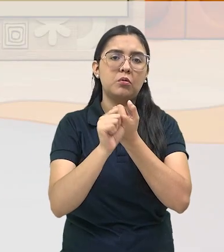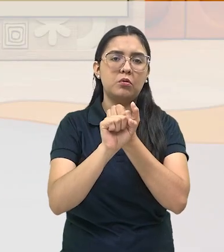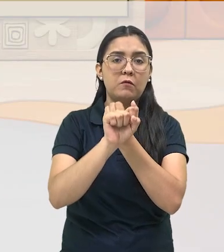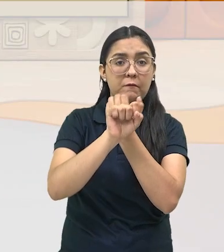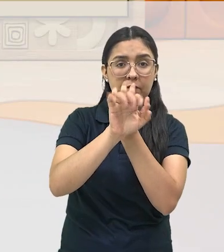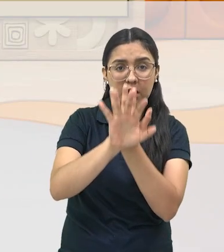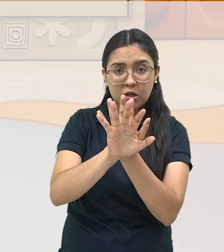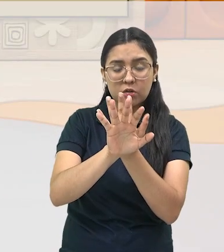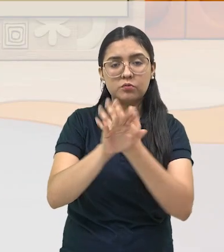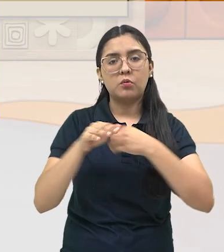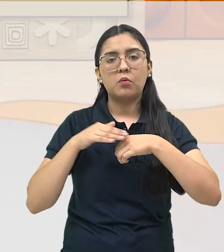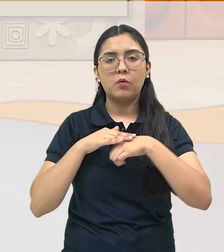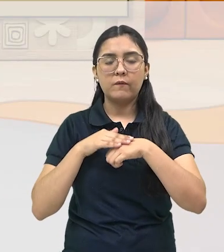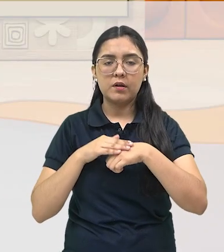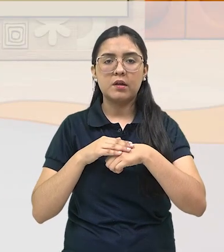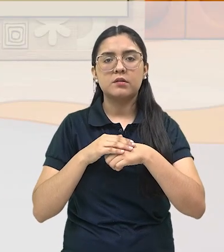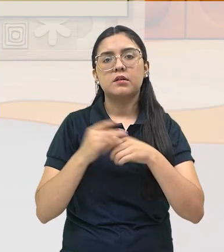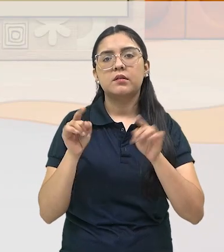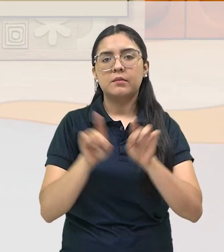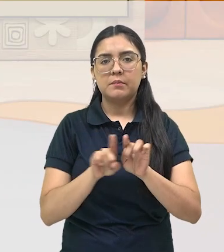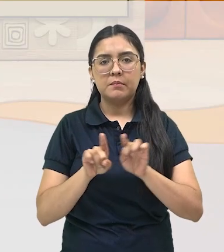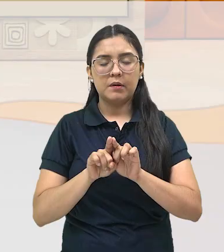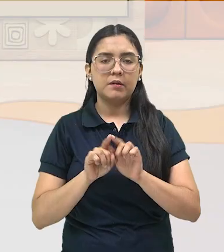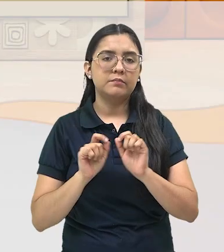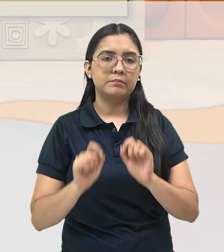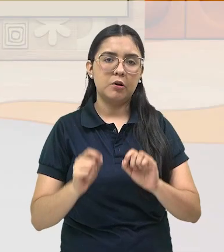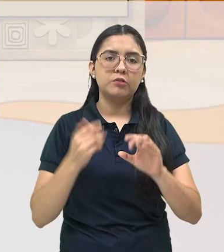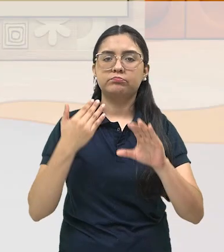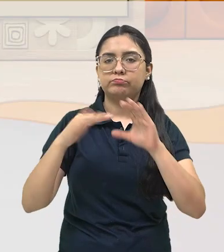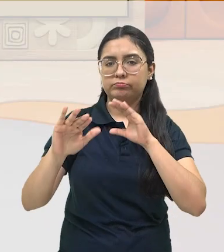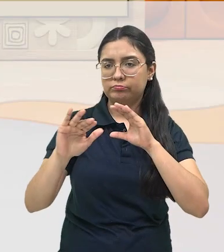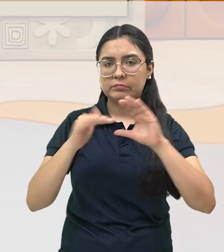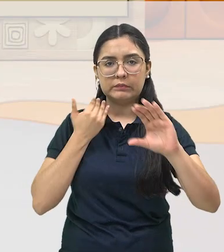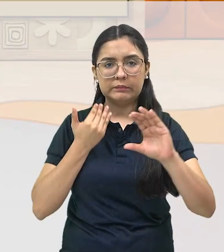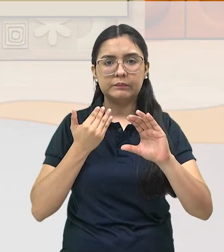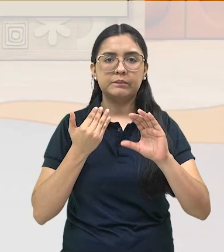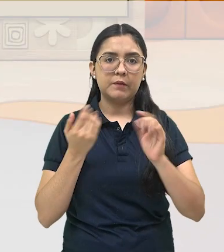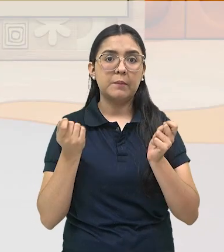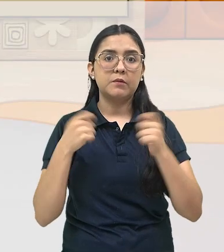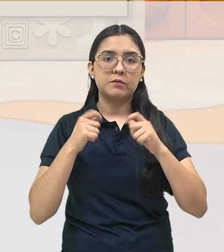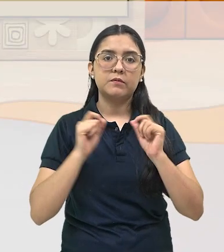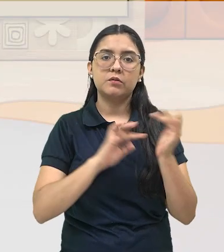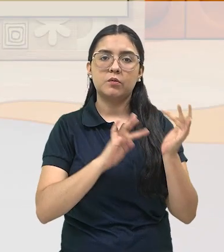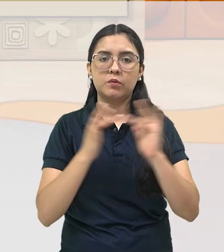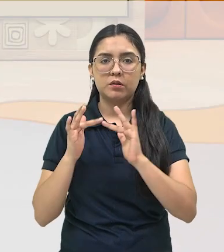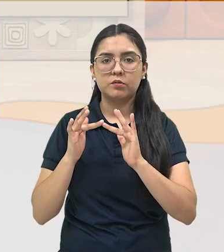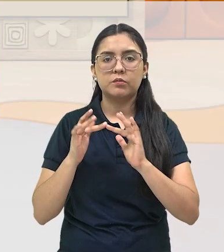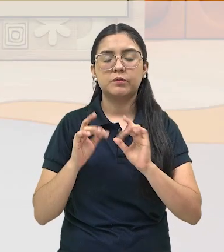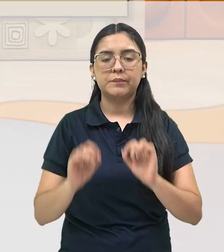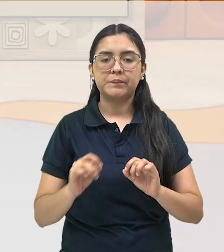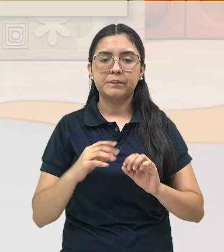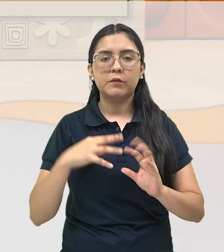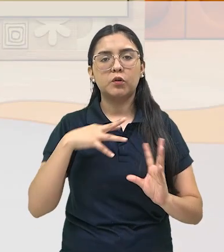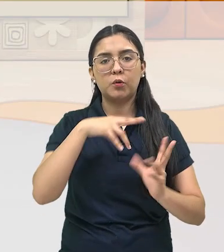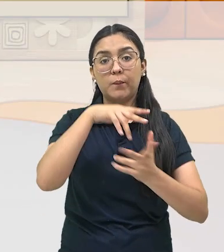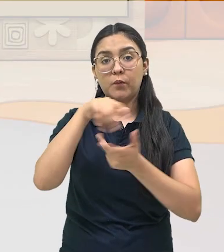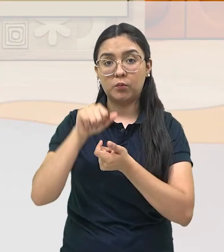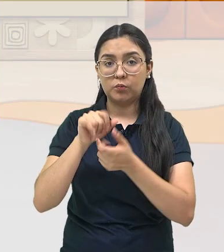conversa de áudio com uma pessoa em qualquer lugar do mundo. Isso só é possível dentro desse contexto de um